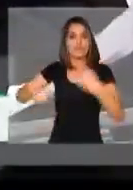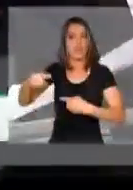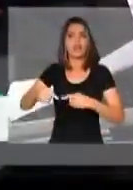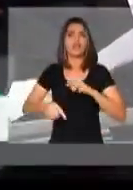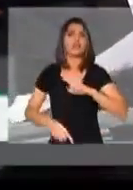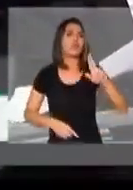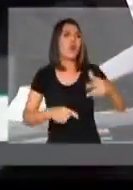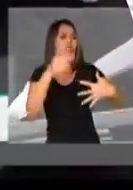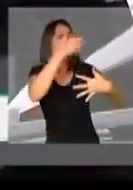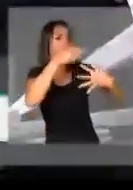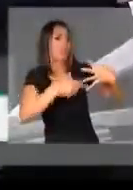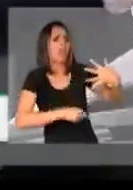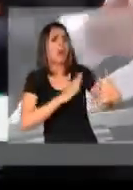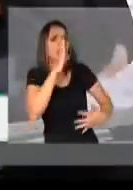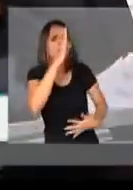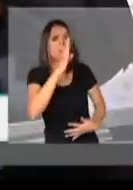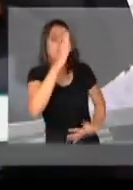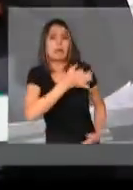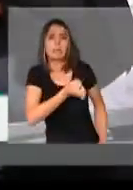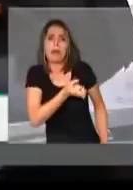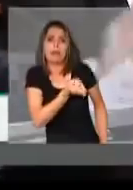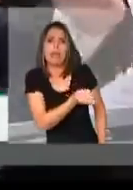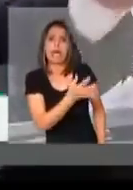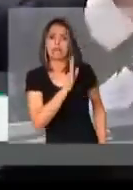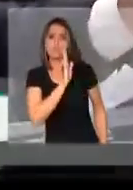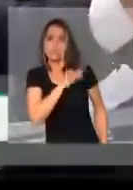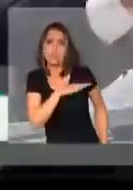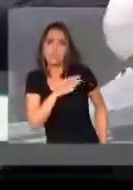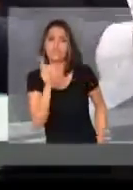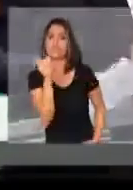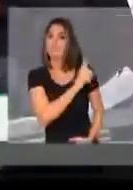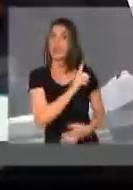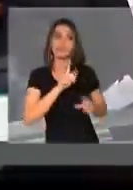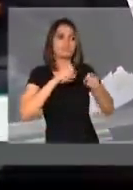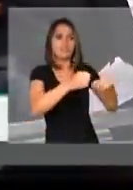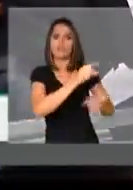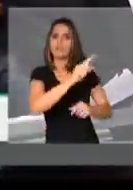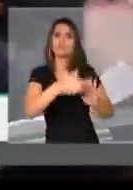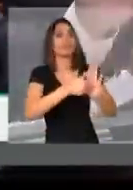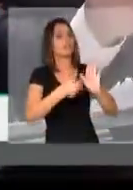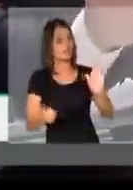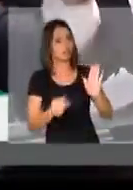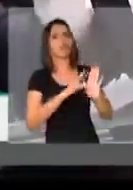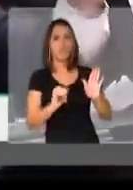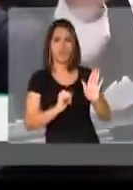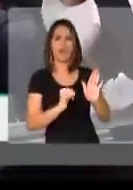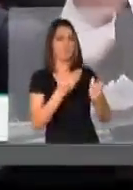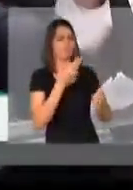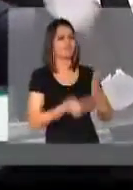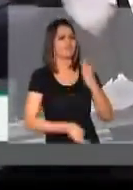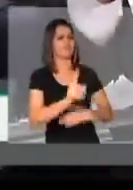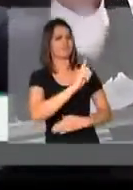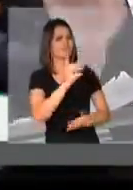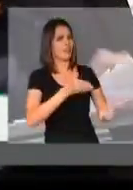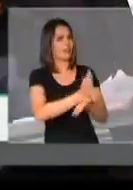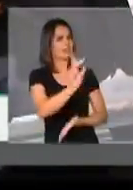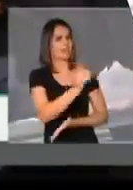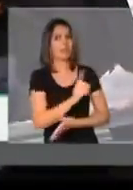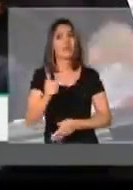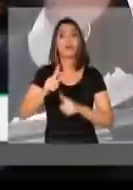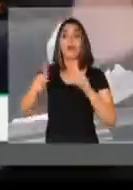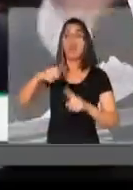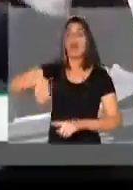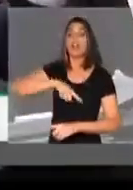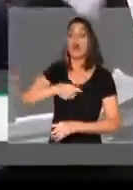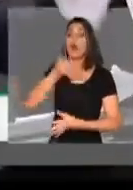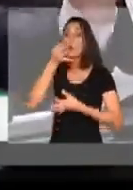a aberração, não é os drustos, não é a perversidade. Porque ninguém vai defender e vai cair. Agora a questão é, qual é a nossa concepção de